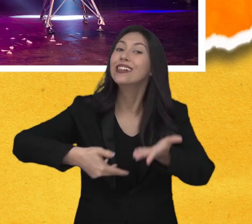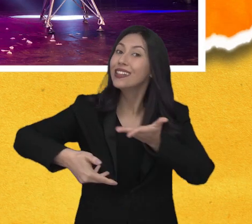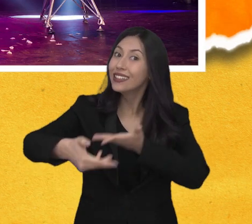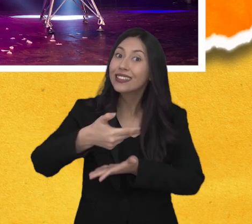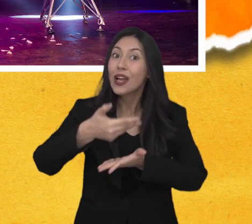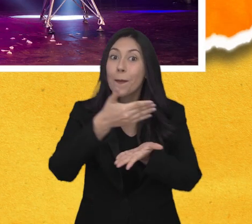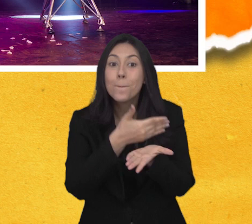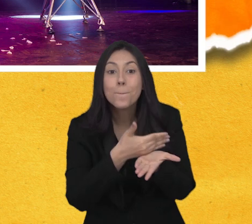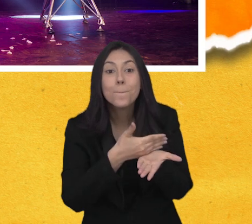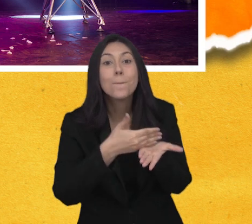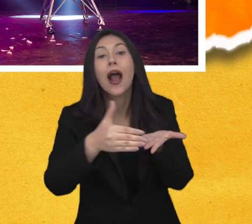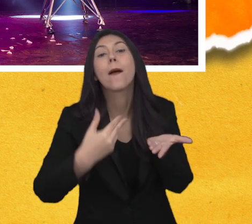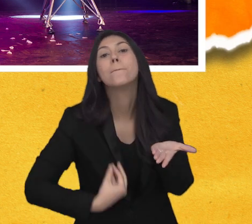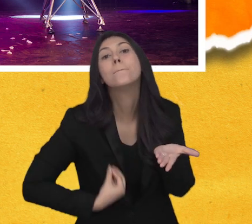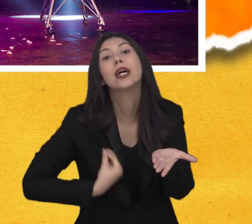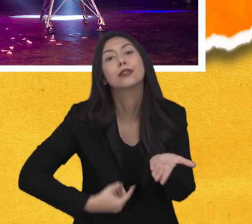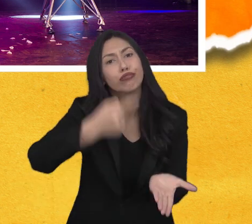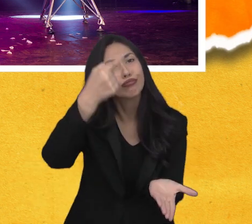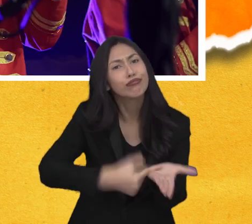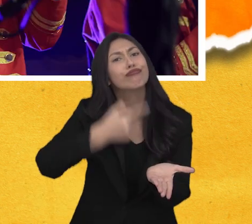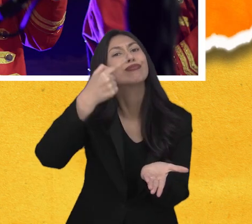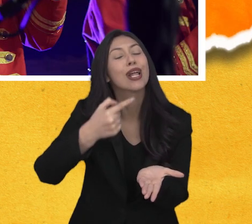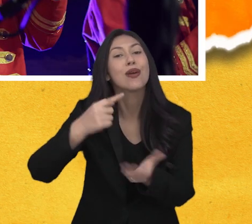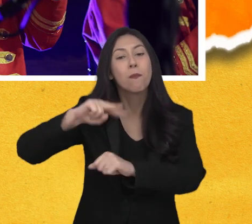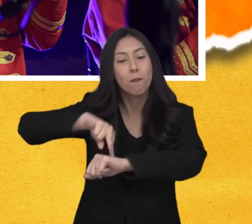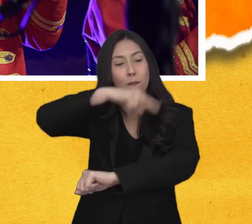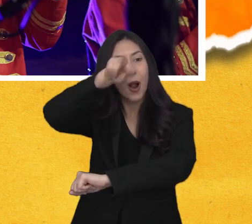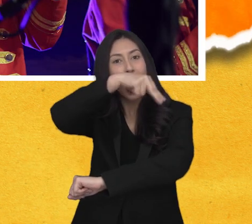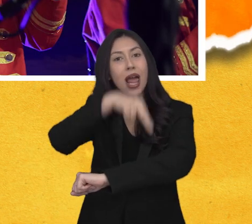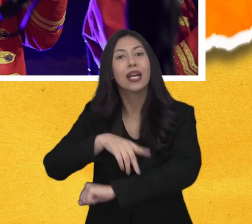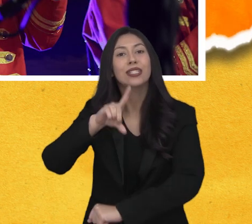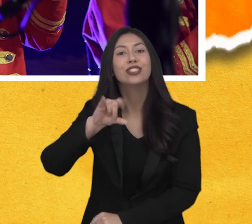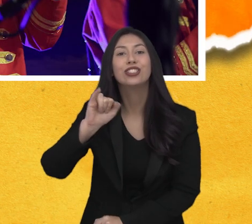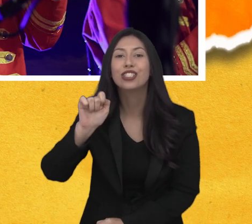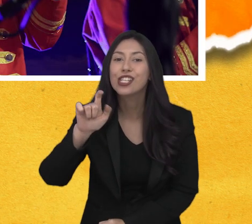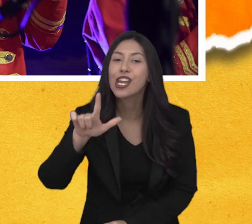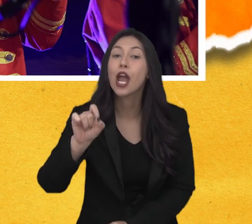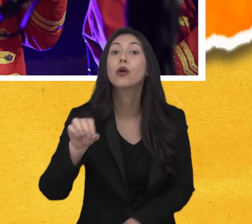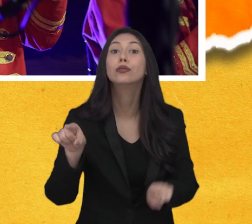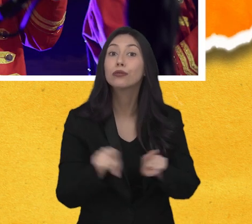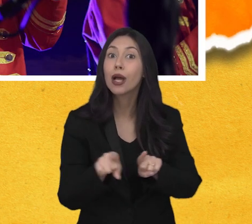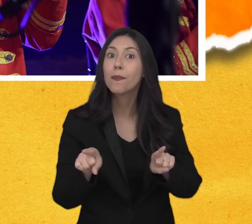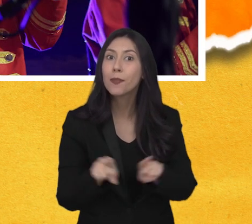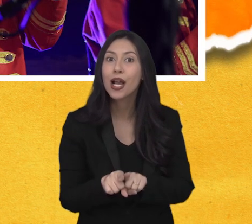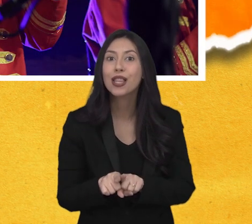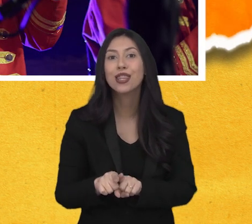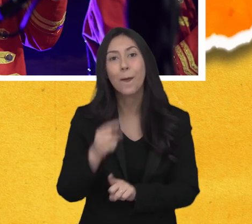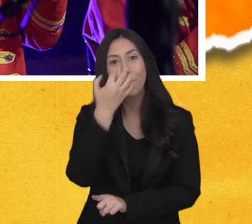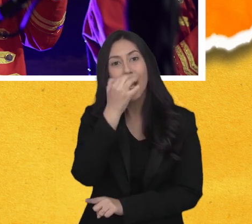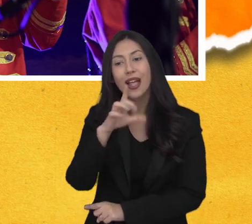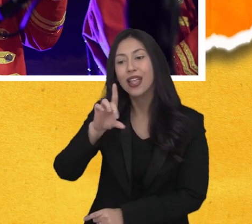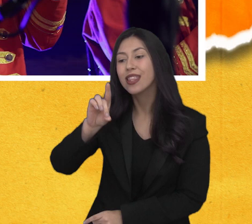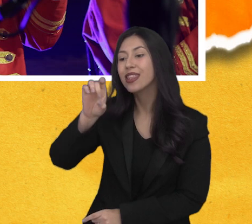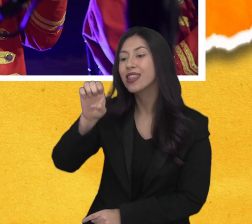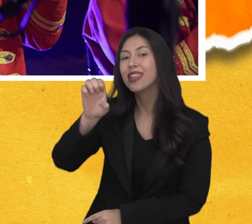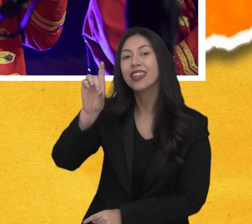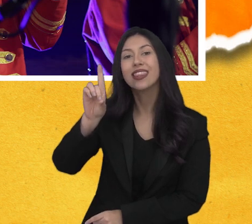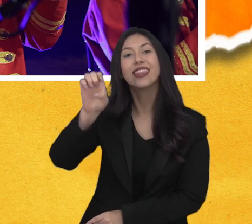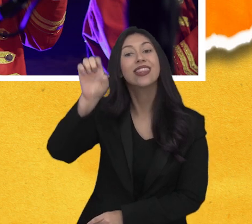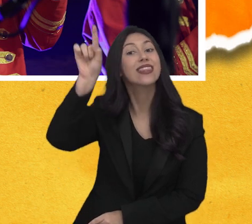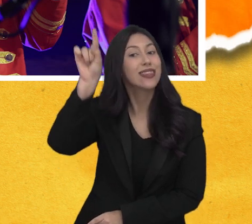público. Para a estreia, a presença confirmada do medalhista olímpico Diego Hipólito e do eterno trapalhão Dedé